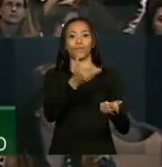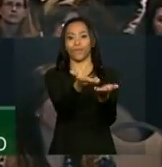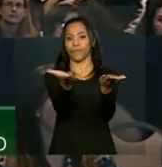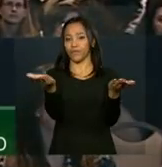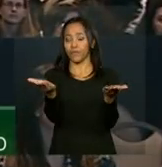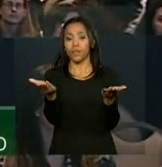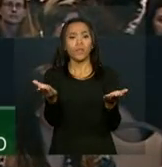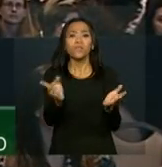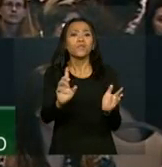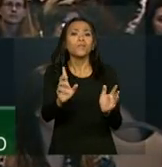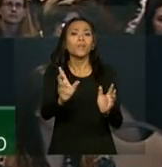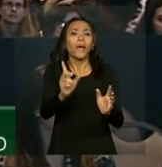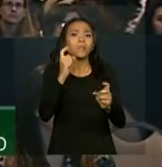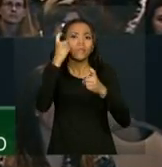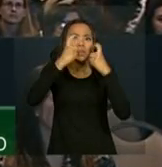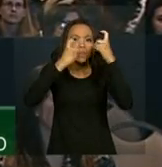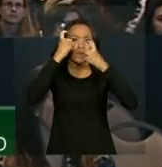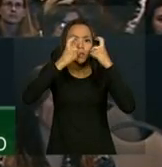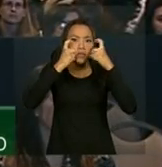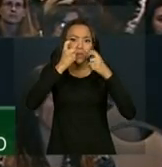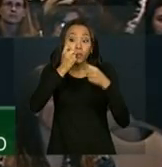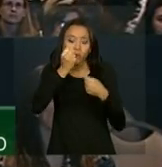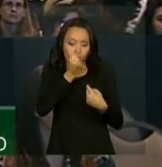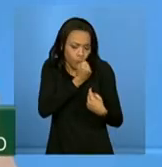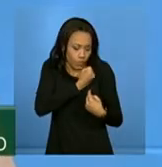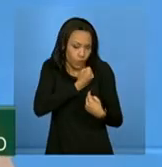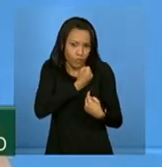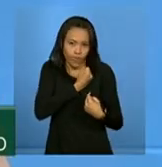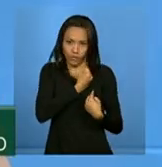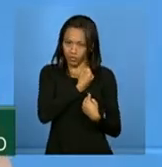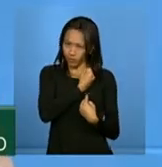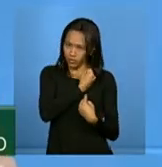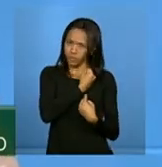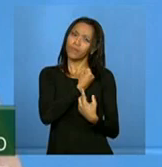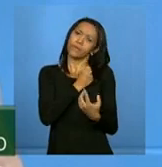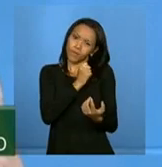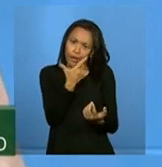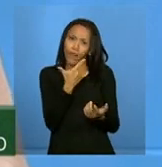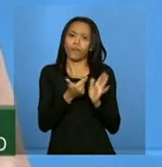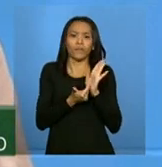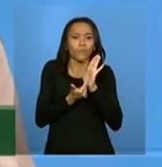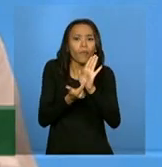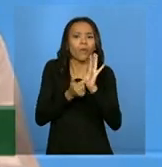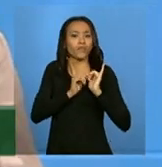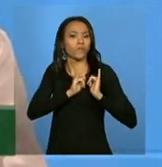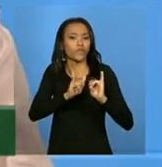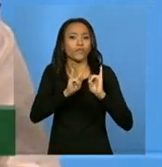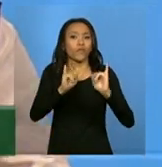não são só números. Claro que todo número tem uma face, tem um nome.